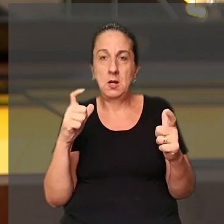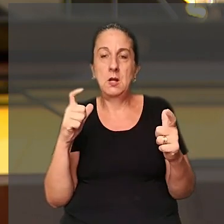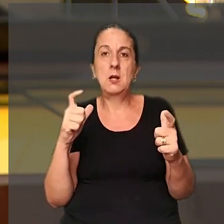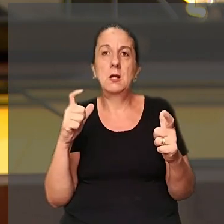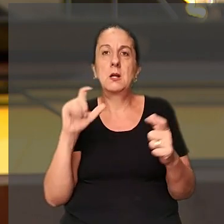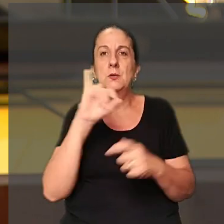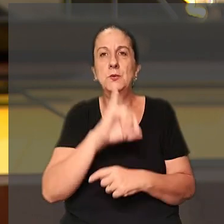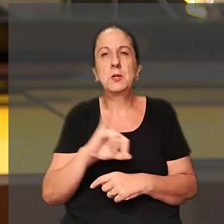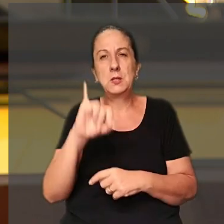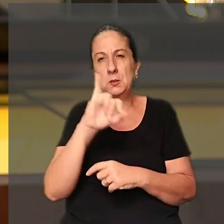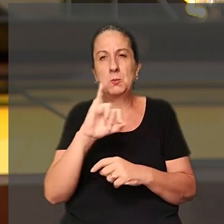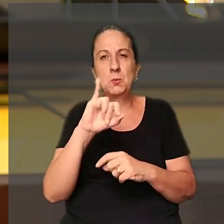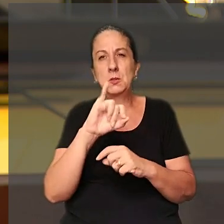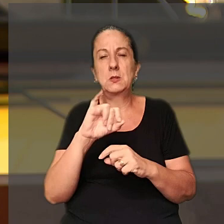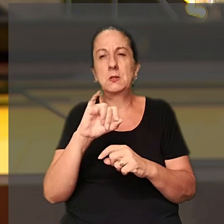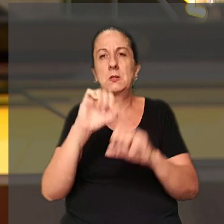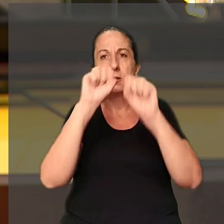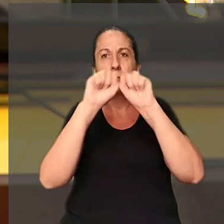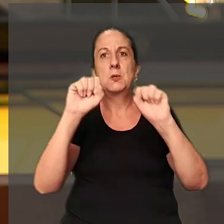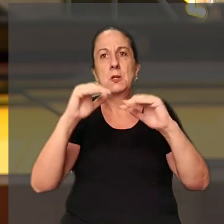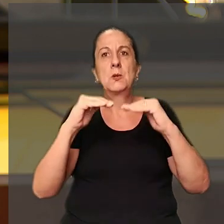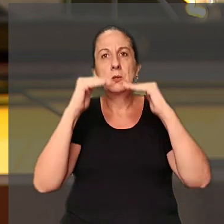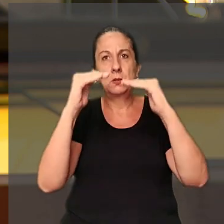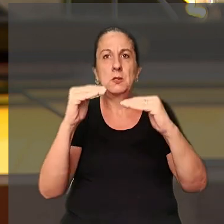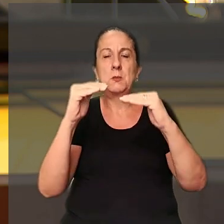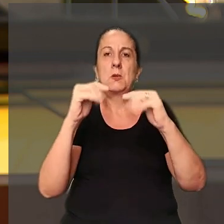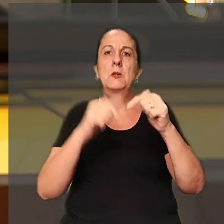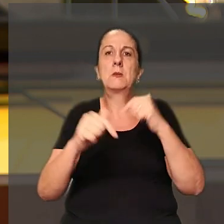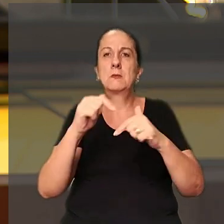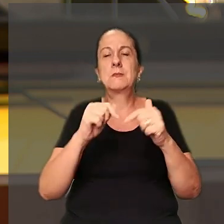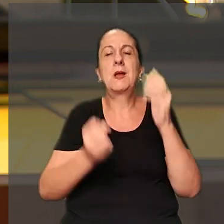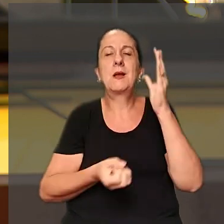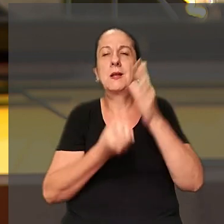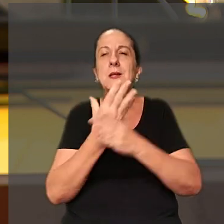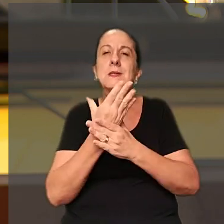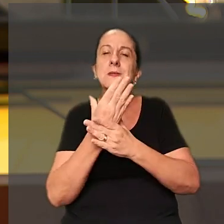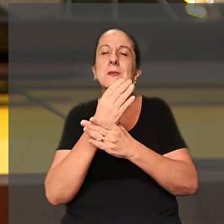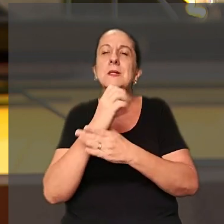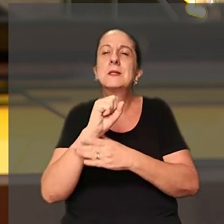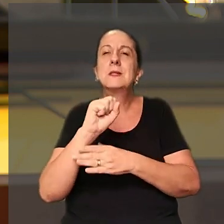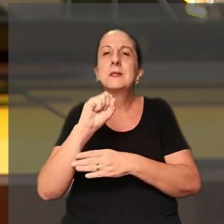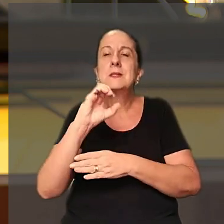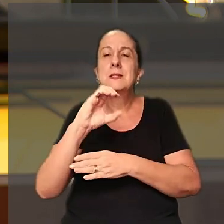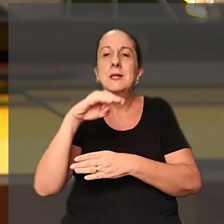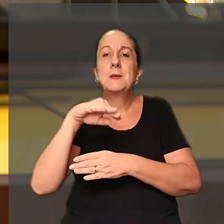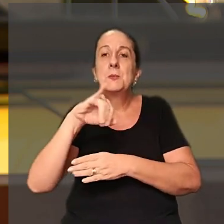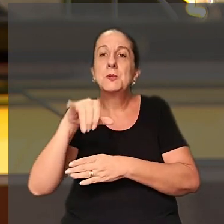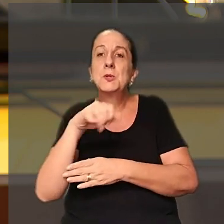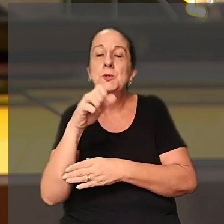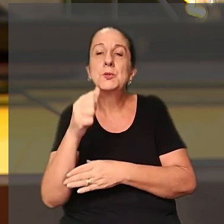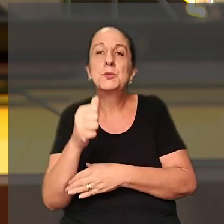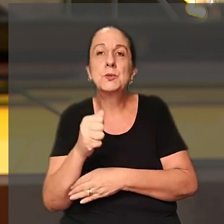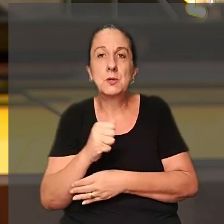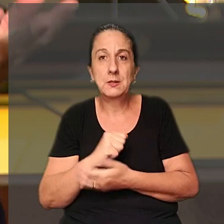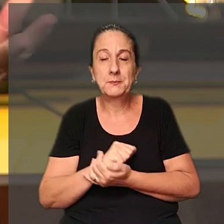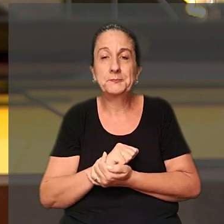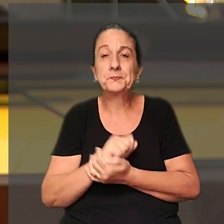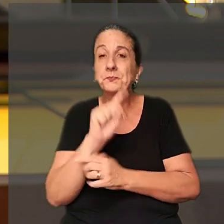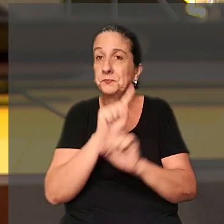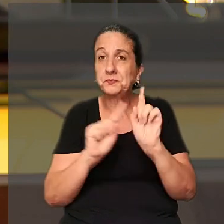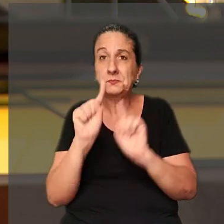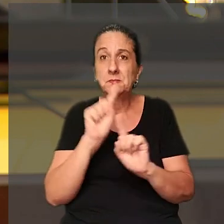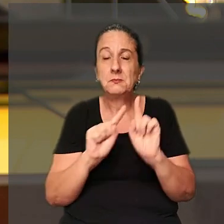grande reflexo no Tribunal Superior do Trabalho foi a criação do CNJ. O CNJ, que foi por uns